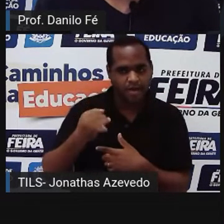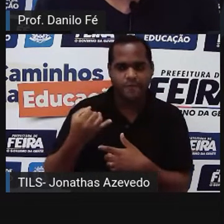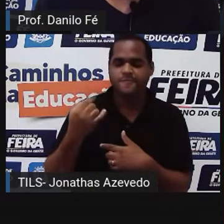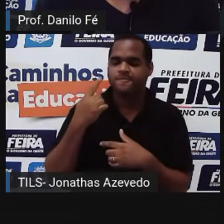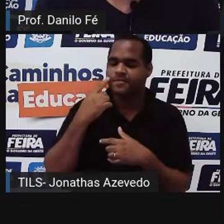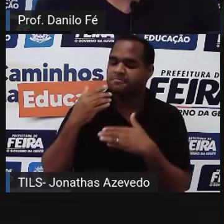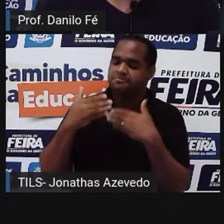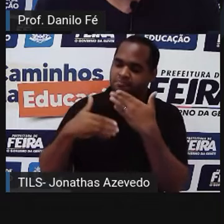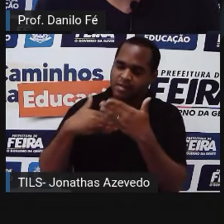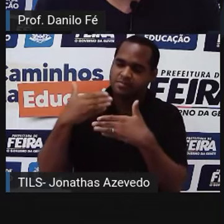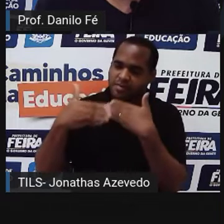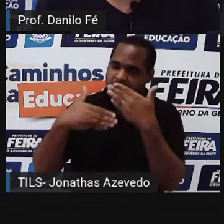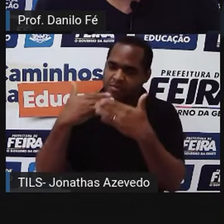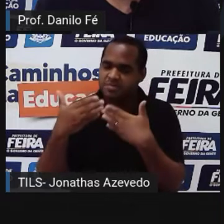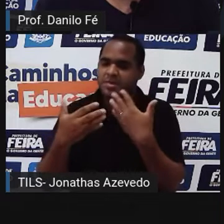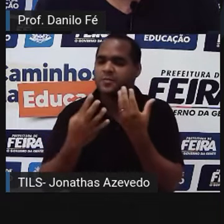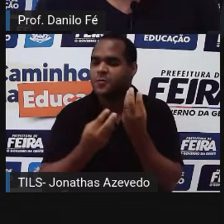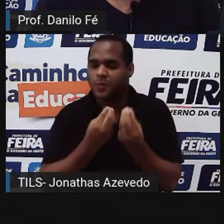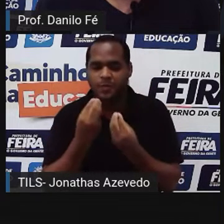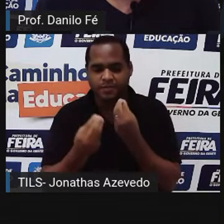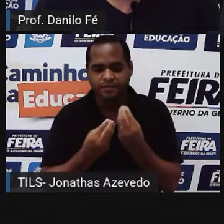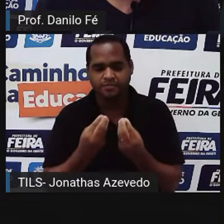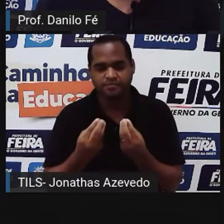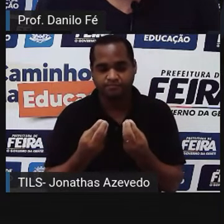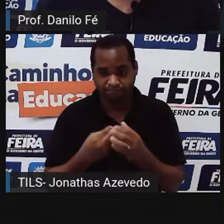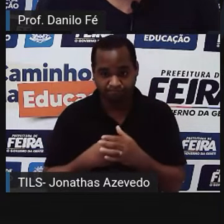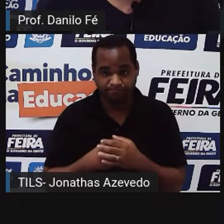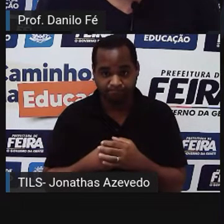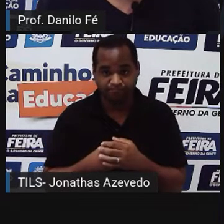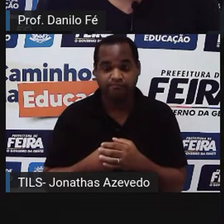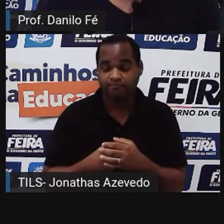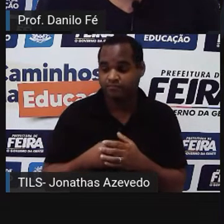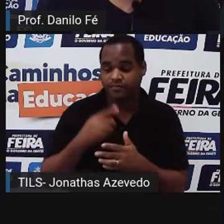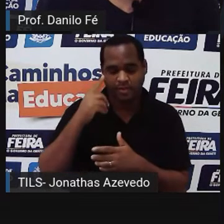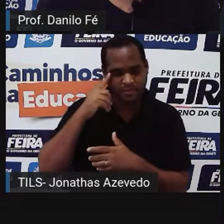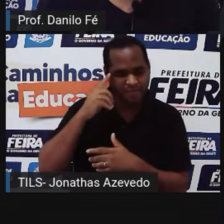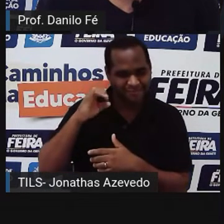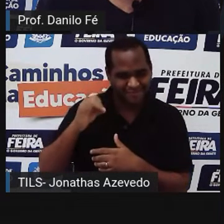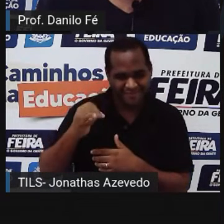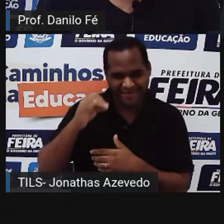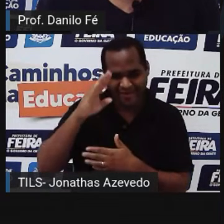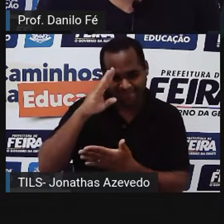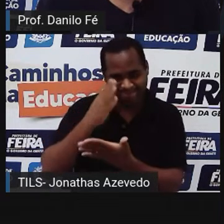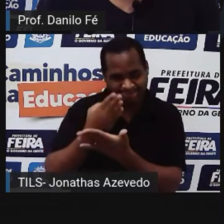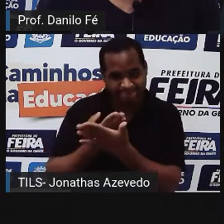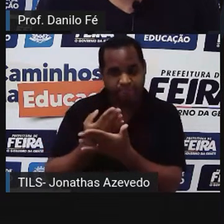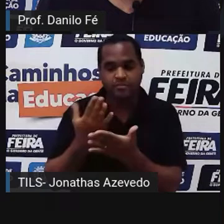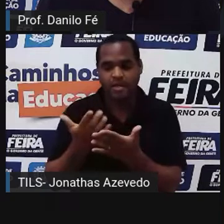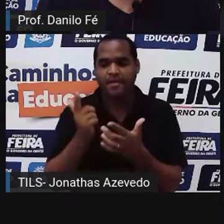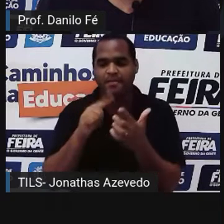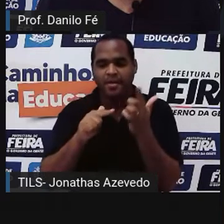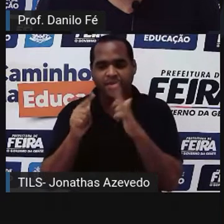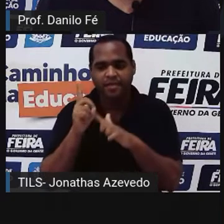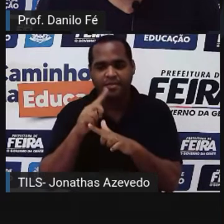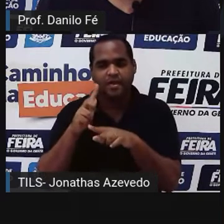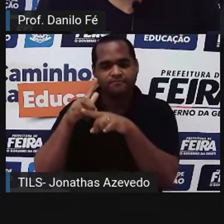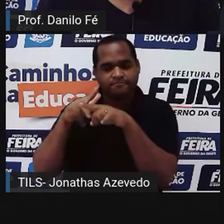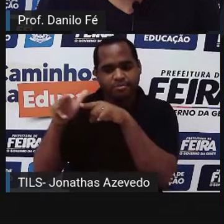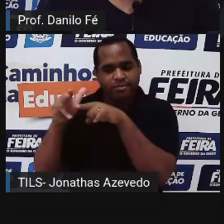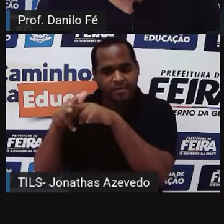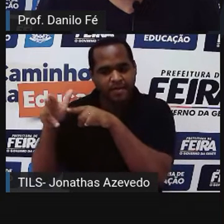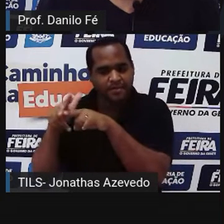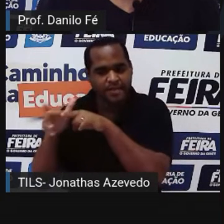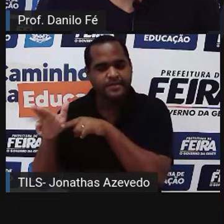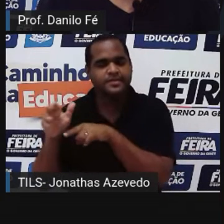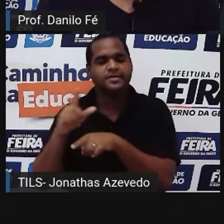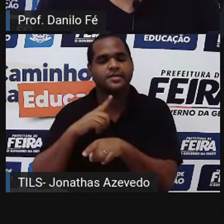perpetua o Japão acreditava que para ganhar facilmente a Guerra do